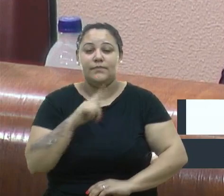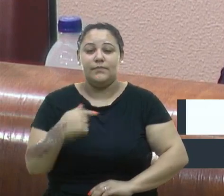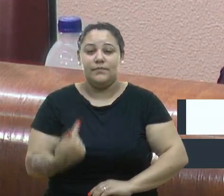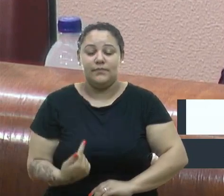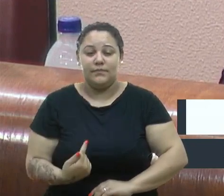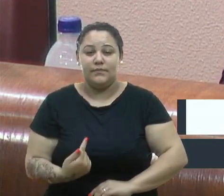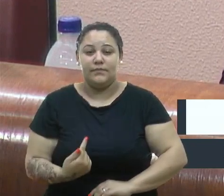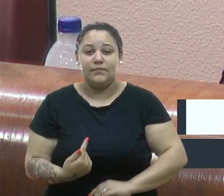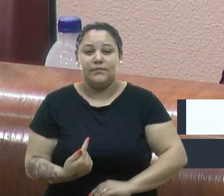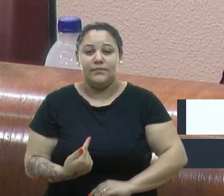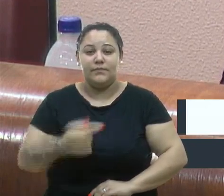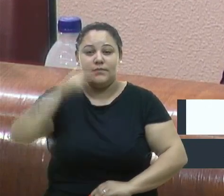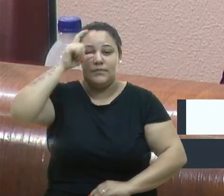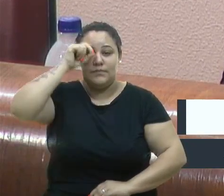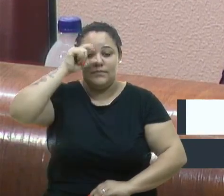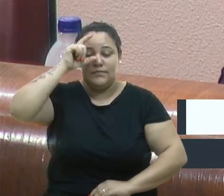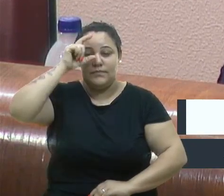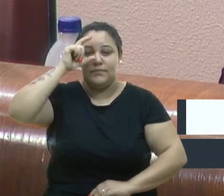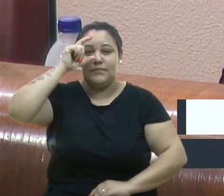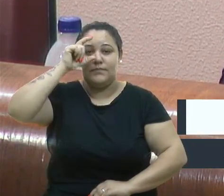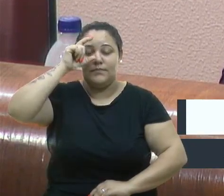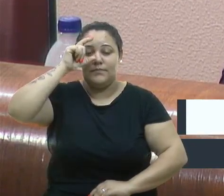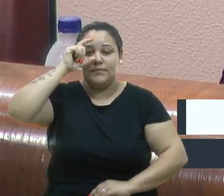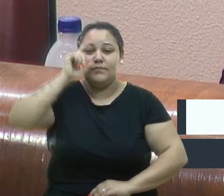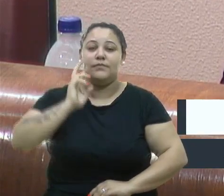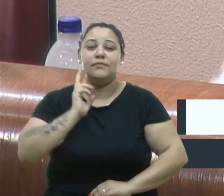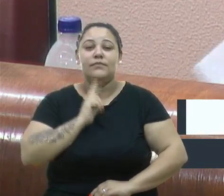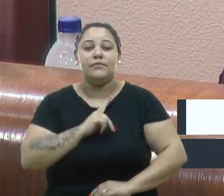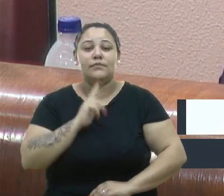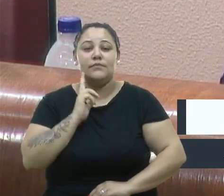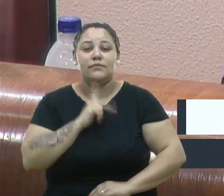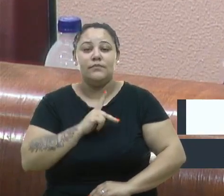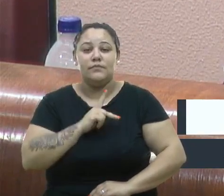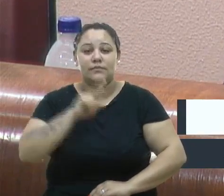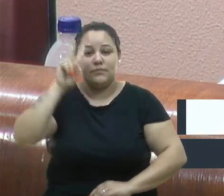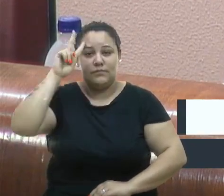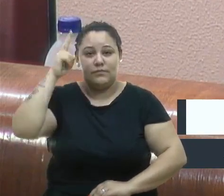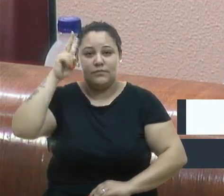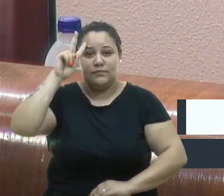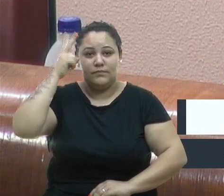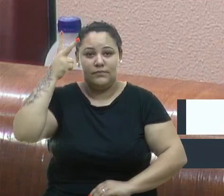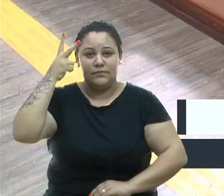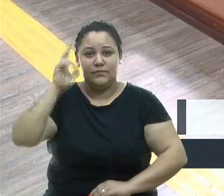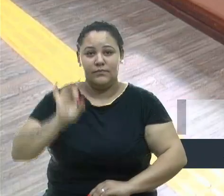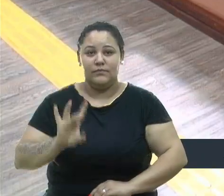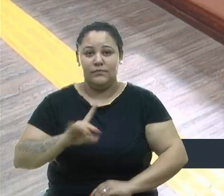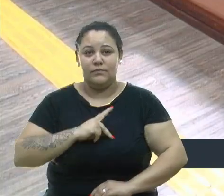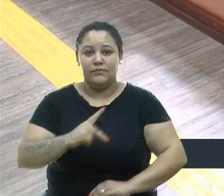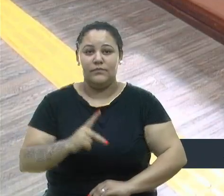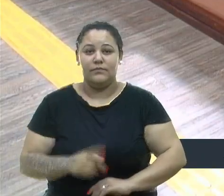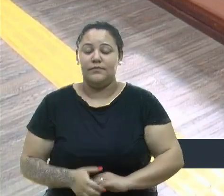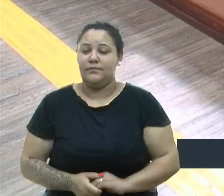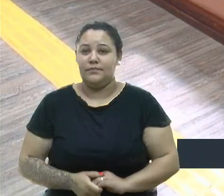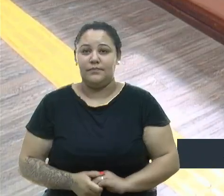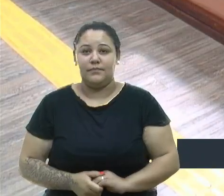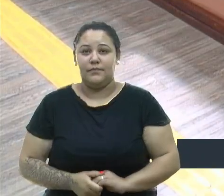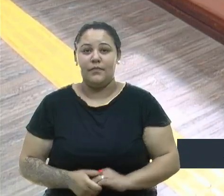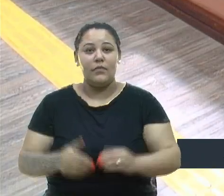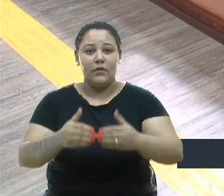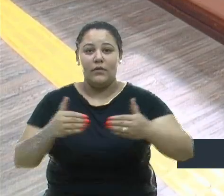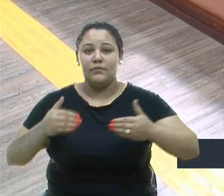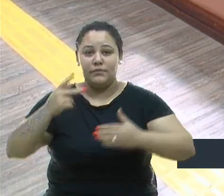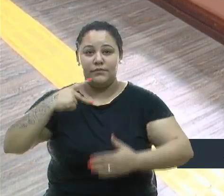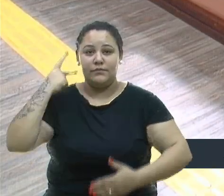Frisso, Maurício Escalco, Renato Oliveira e Velocino Wes. Era isso, senhor presidente. Obrigado. Solicito a vereadora